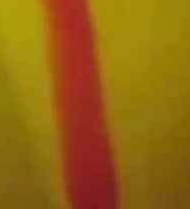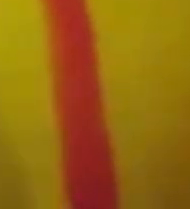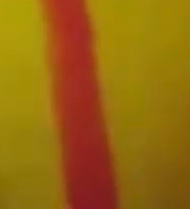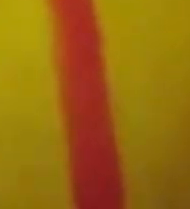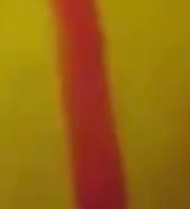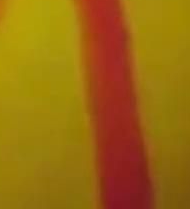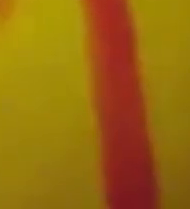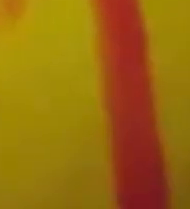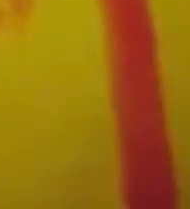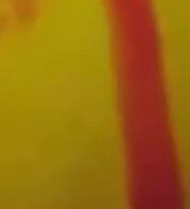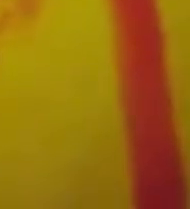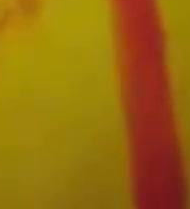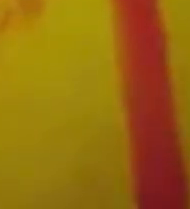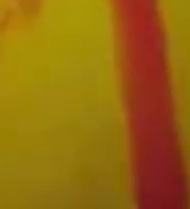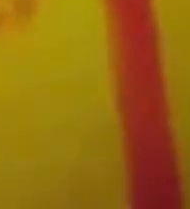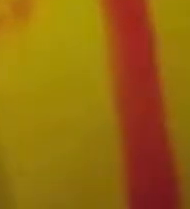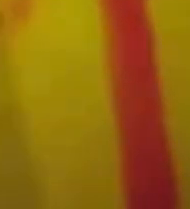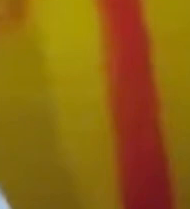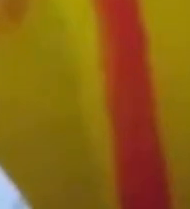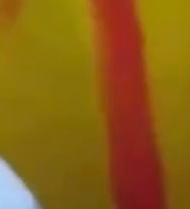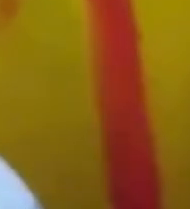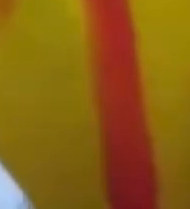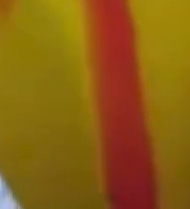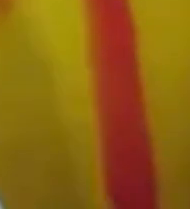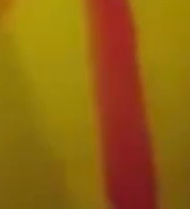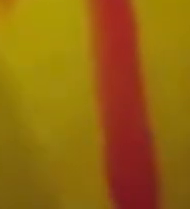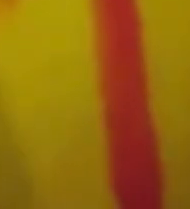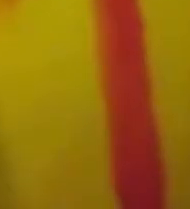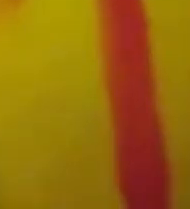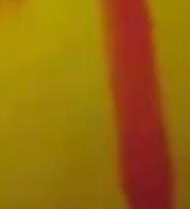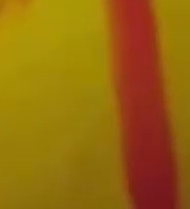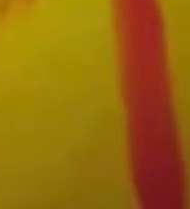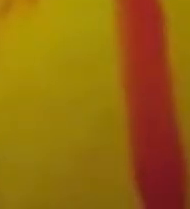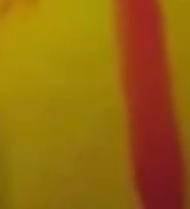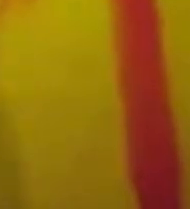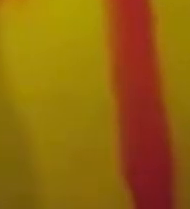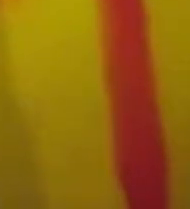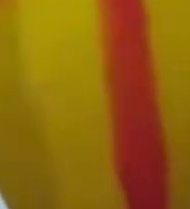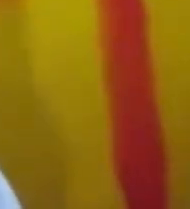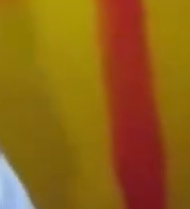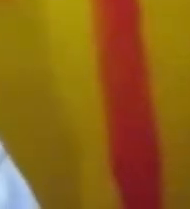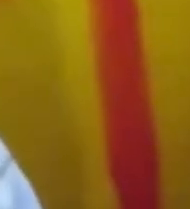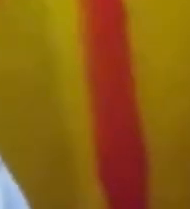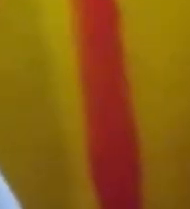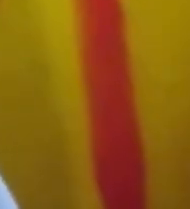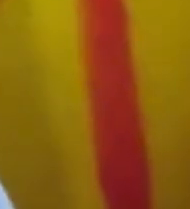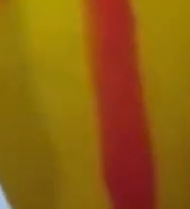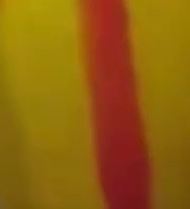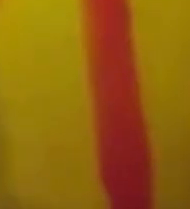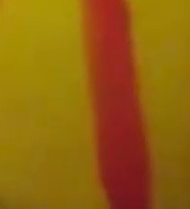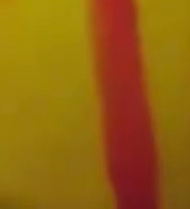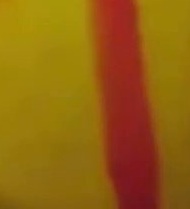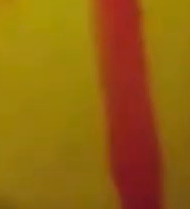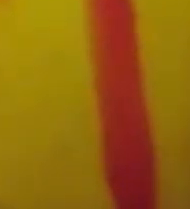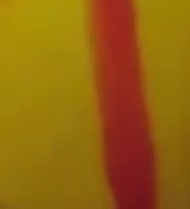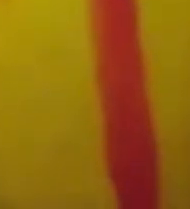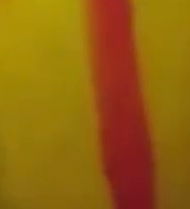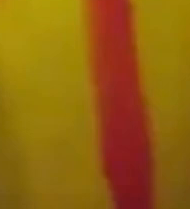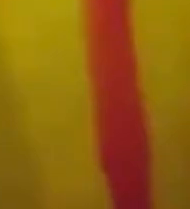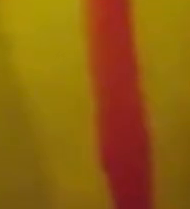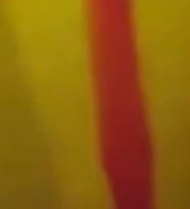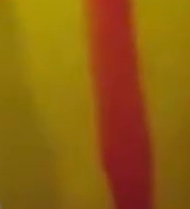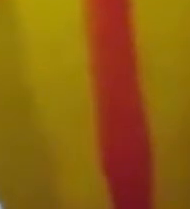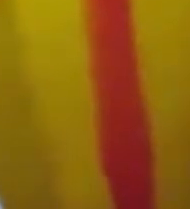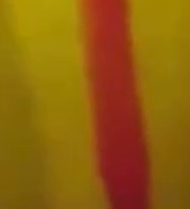Janeiro. E por lá me convidaram, eu fui participar durante 2 anos. Fiz informação lá embaixo do